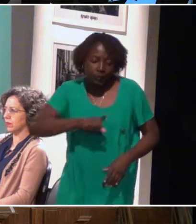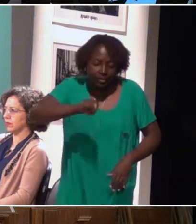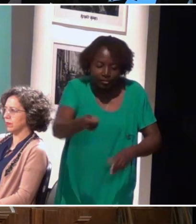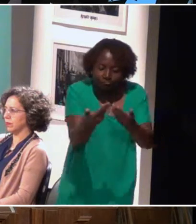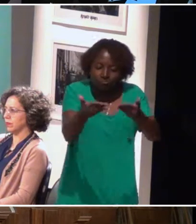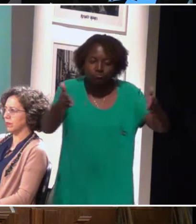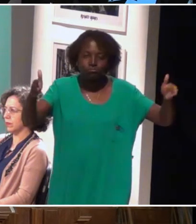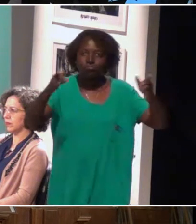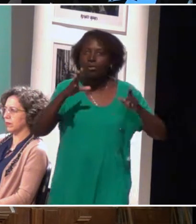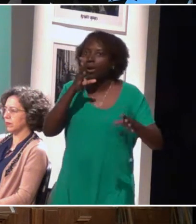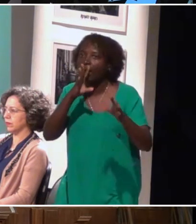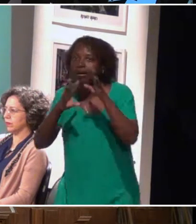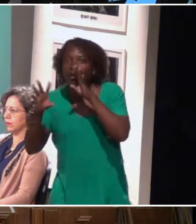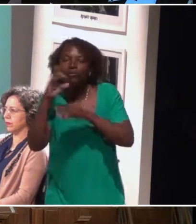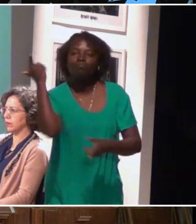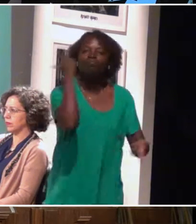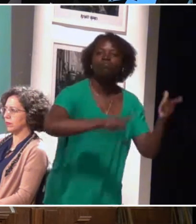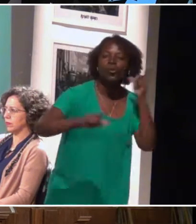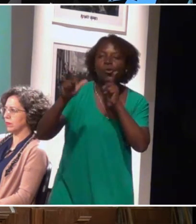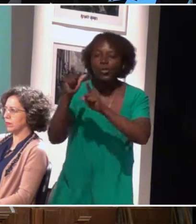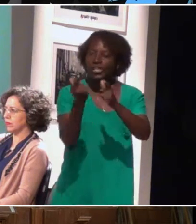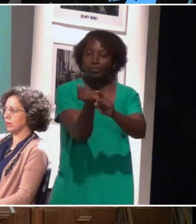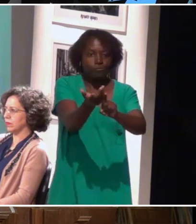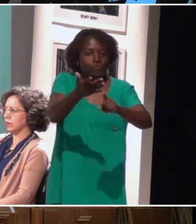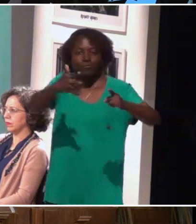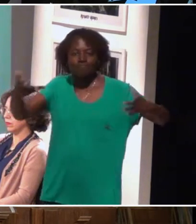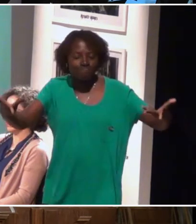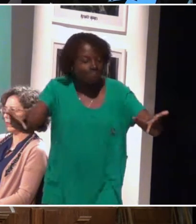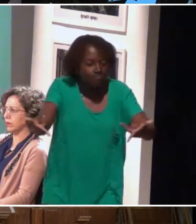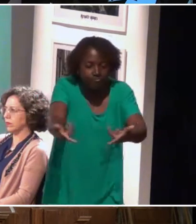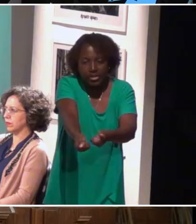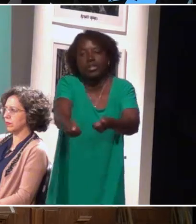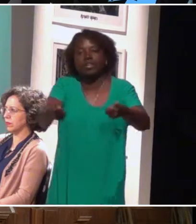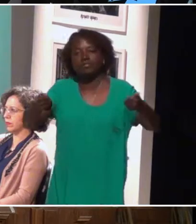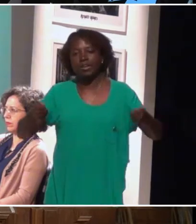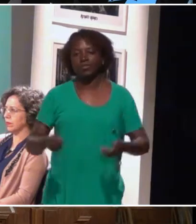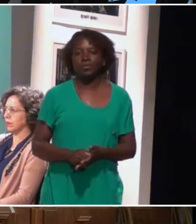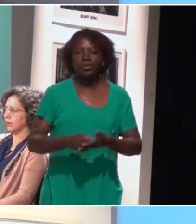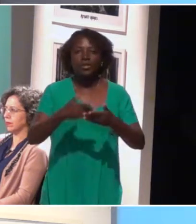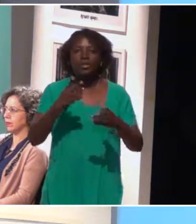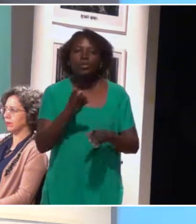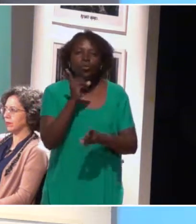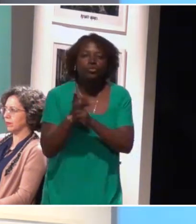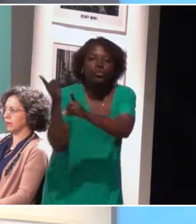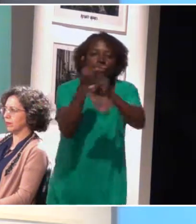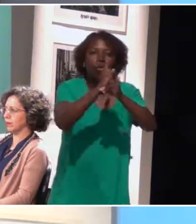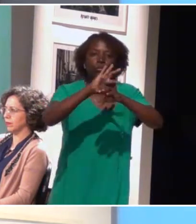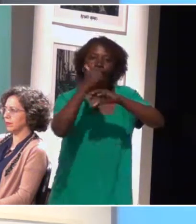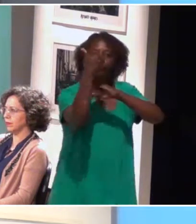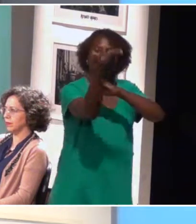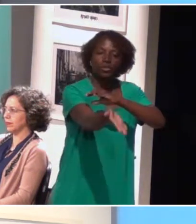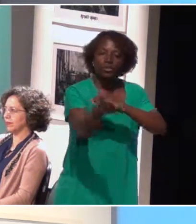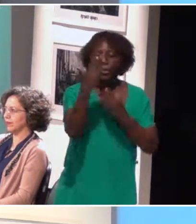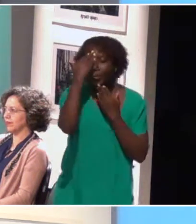incalculáveis, riquezas que jamais poderiam ser imaginadas para o outro lado da porta. Obrigada.